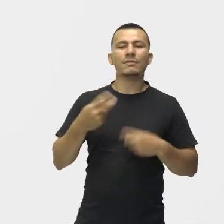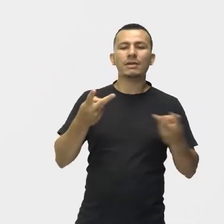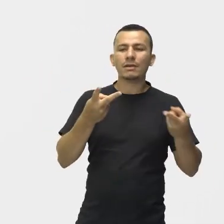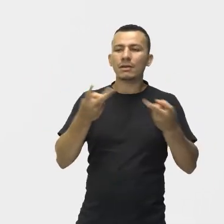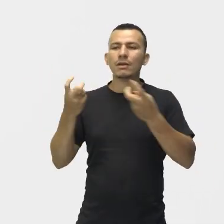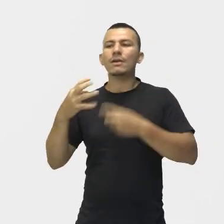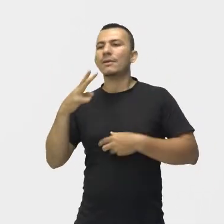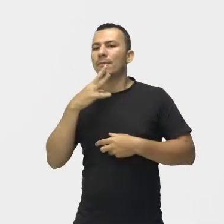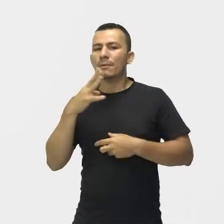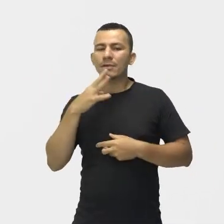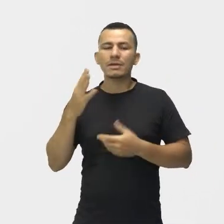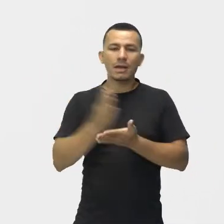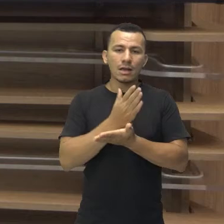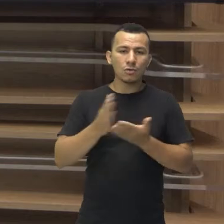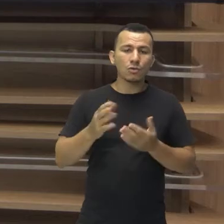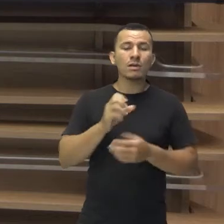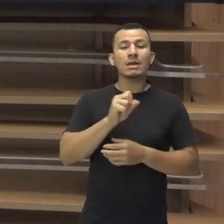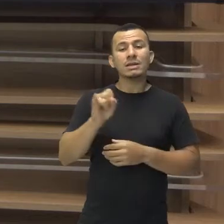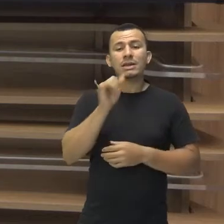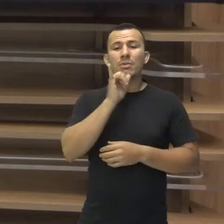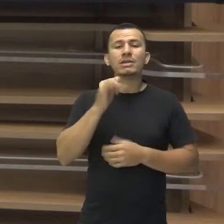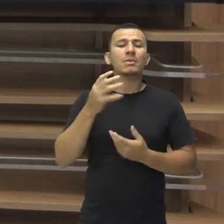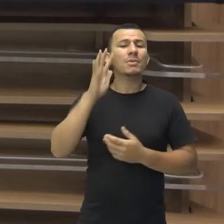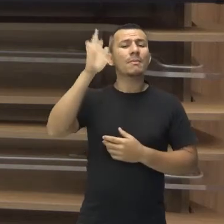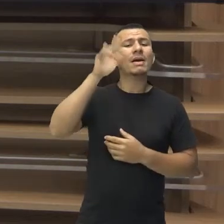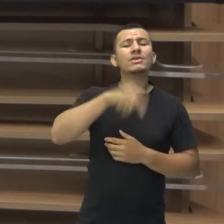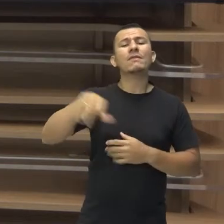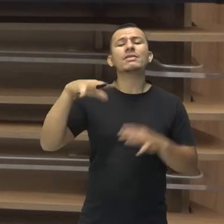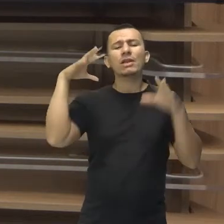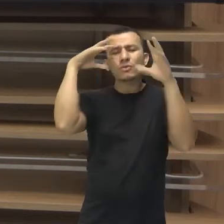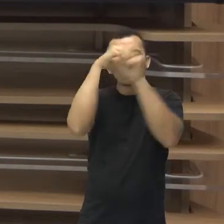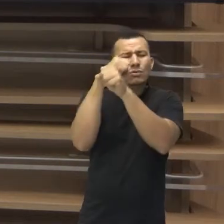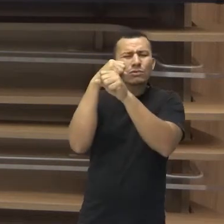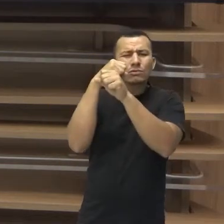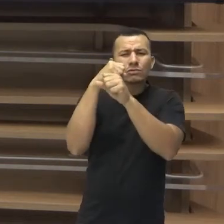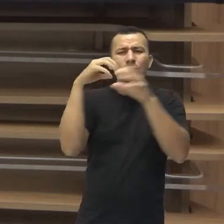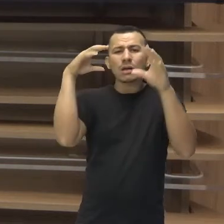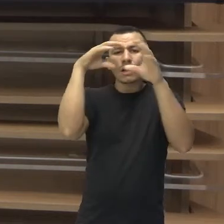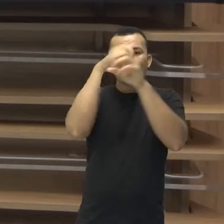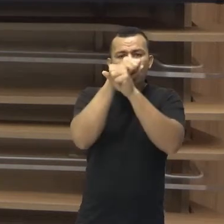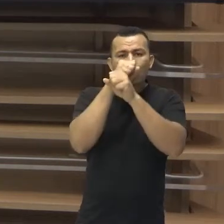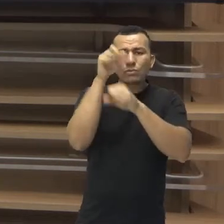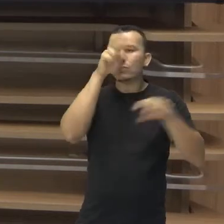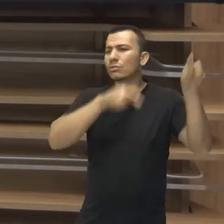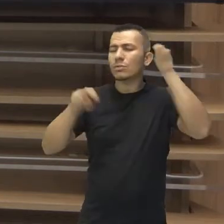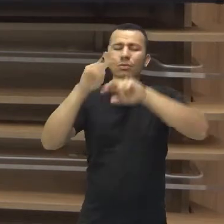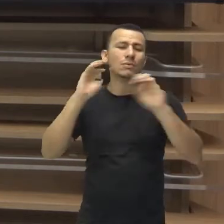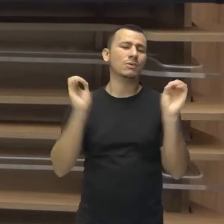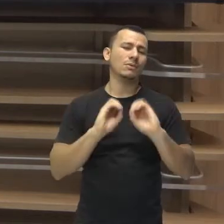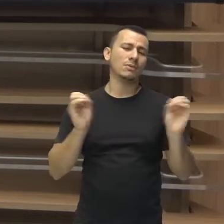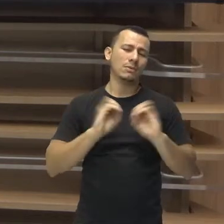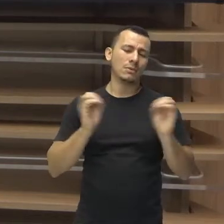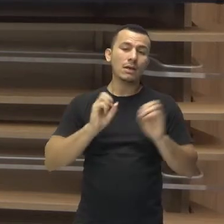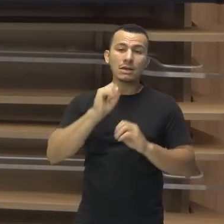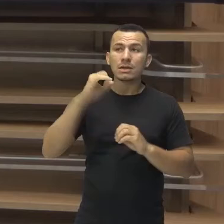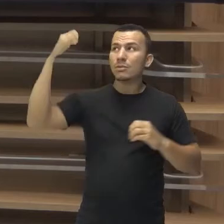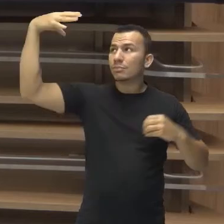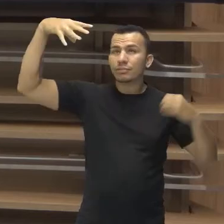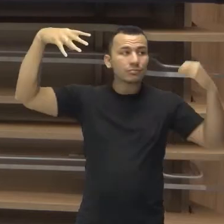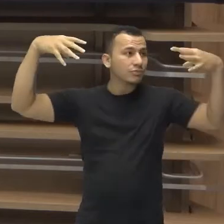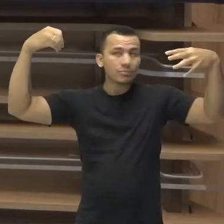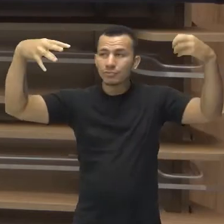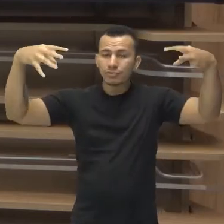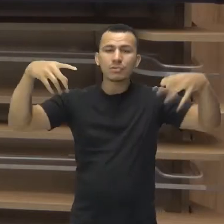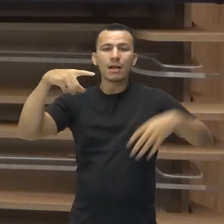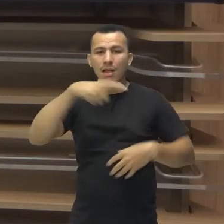determinado objeto, a gente precisa de quê? De luz. No escuro a gente não vai conseguir visualizar. Então a luz ela vai refletir nessa TV, por exemplo, e eu vou